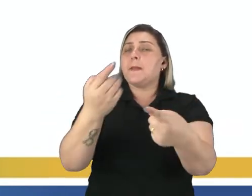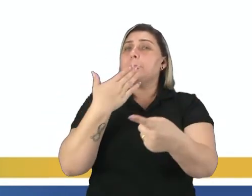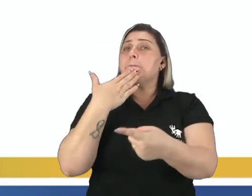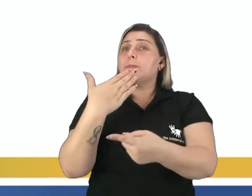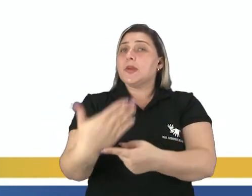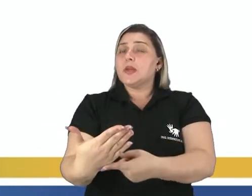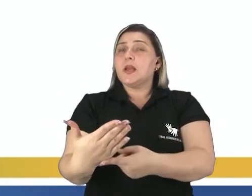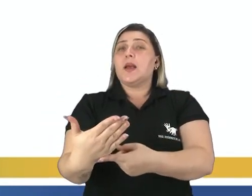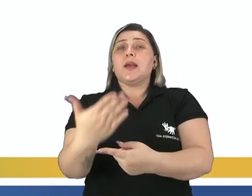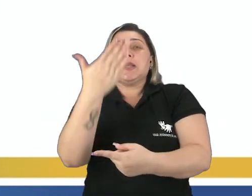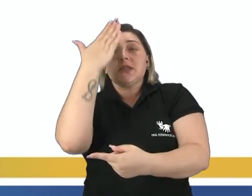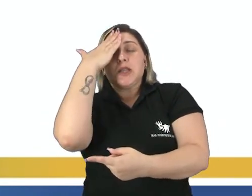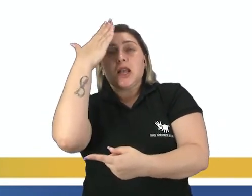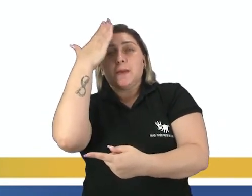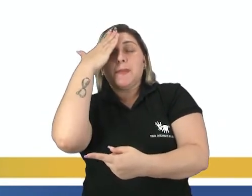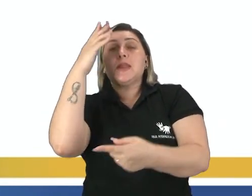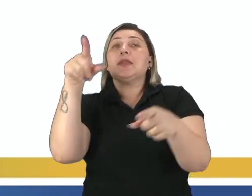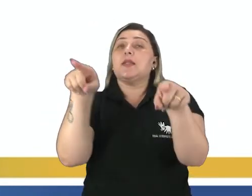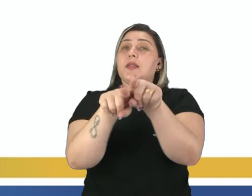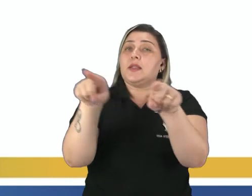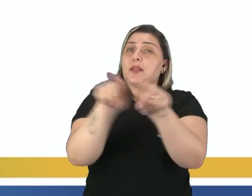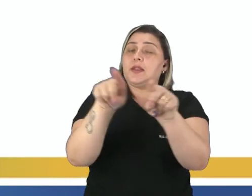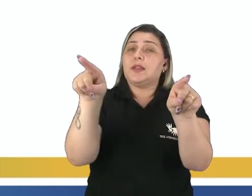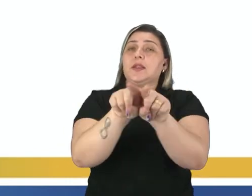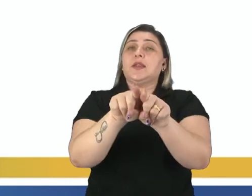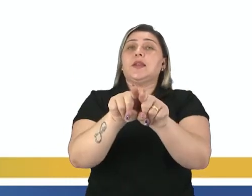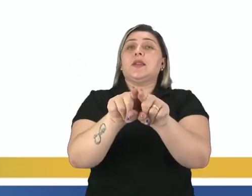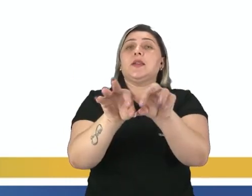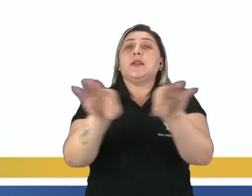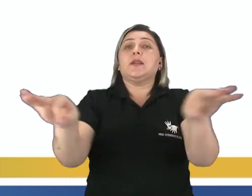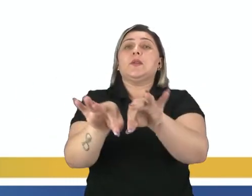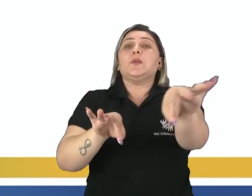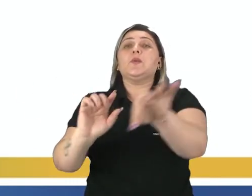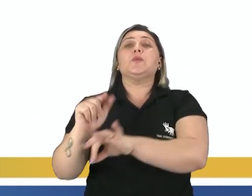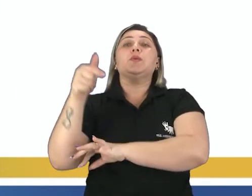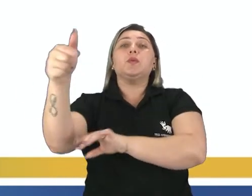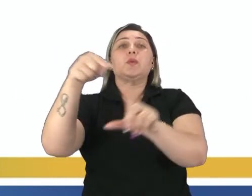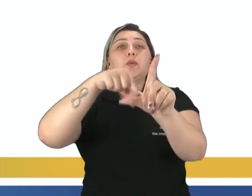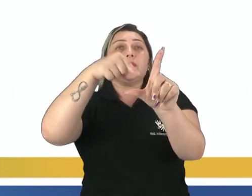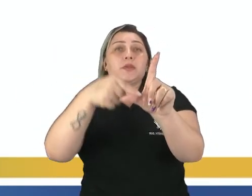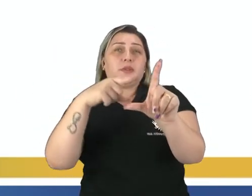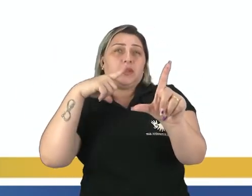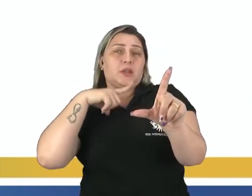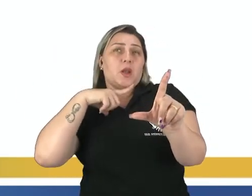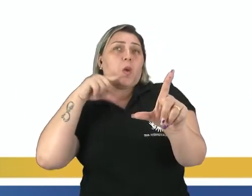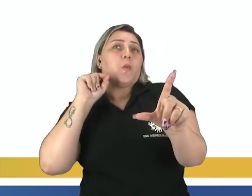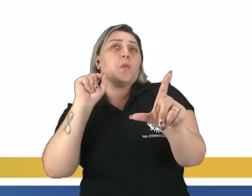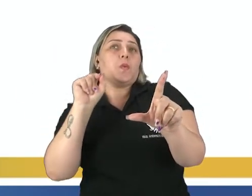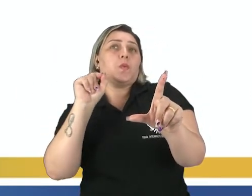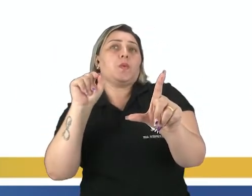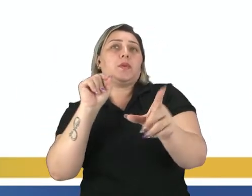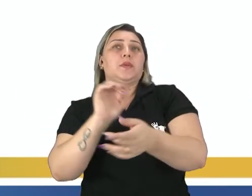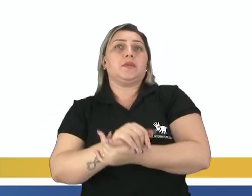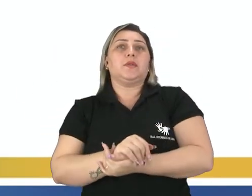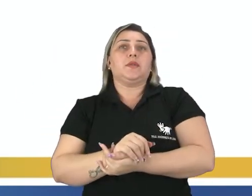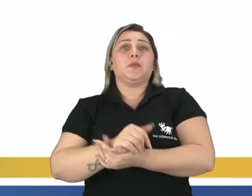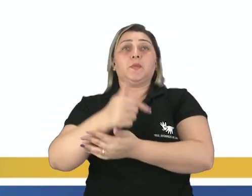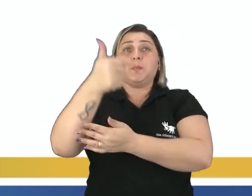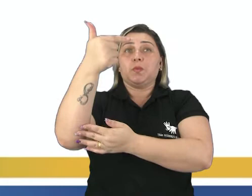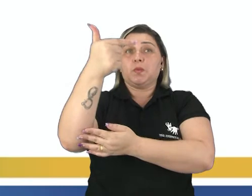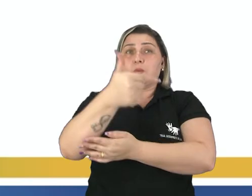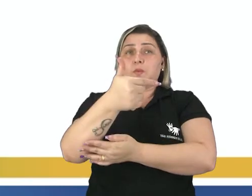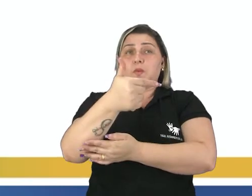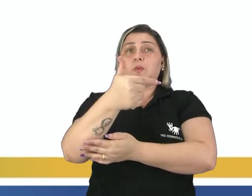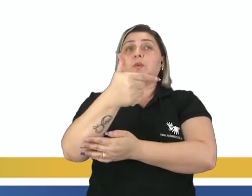pedisse para identificarmos também a medida dos outros ângulos, teríamos o quê? 2x